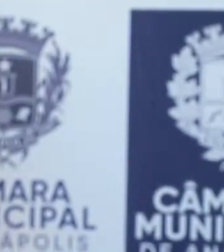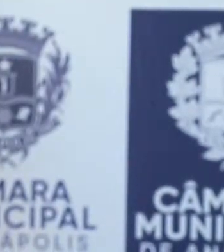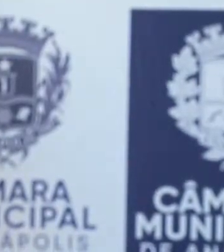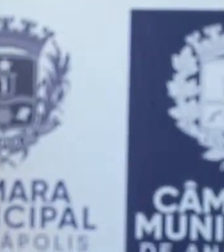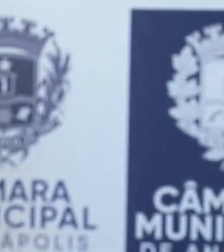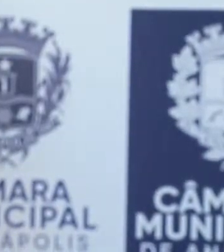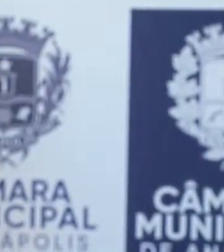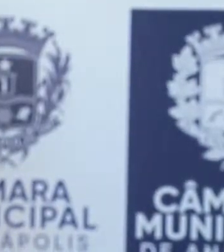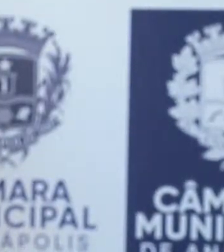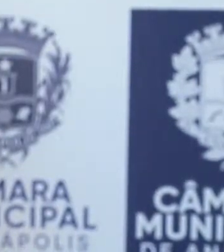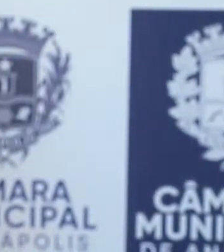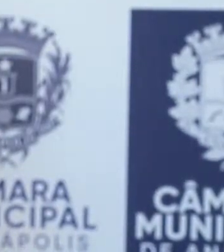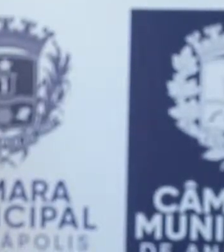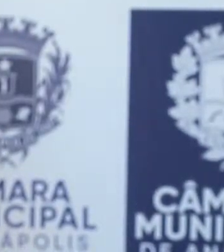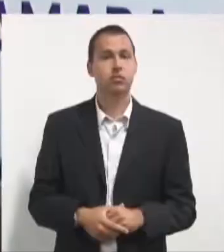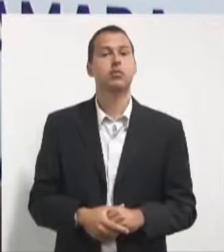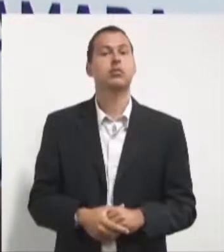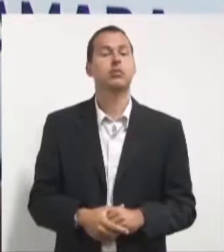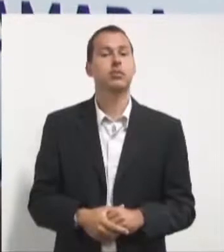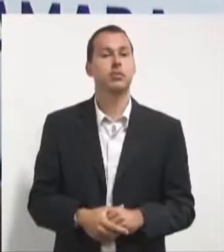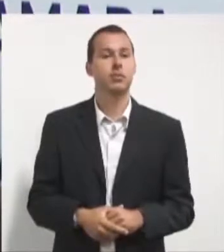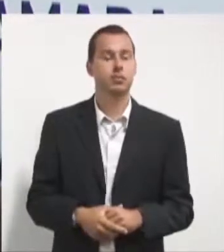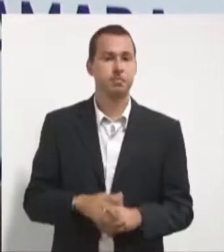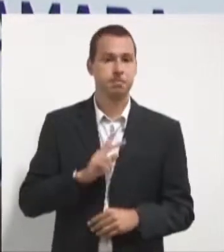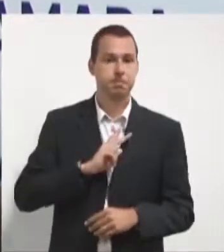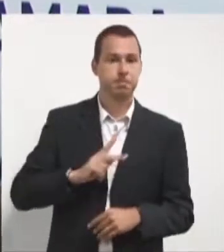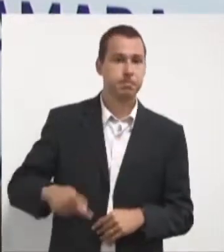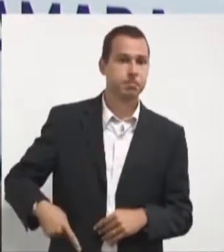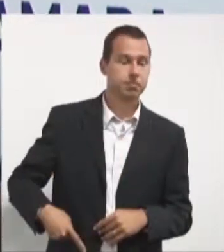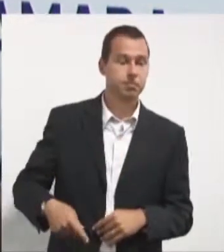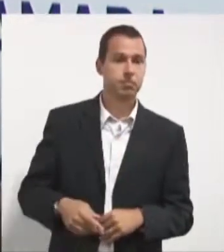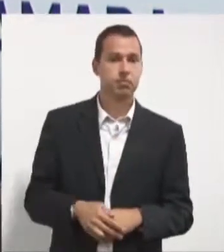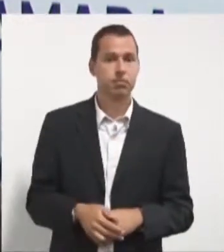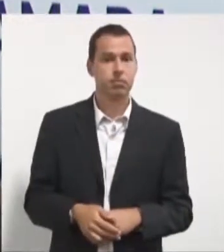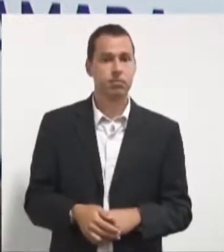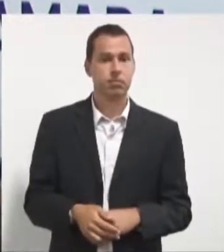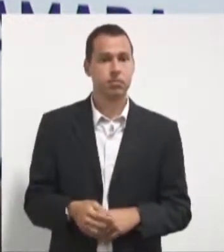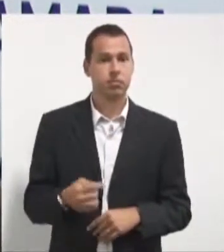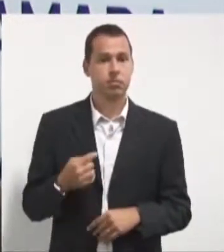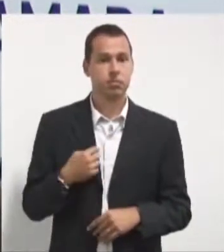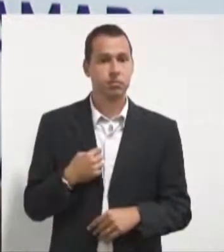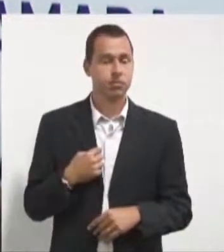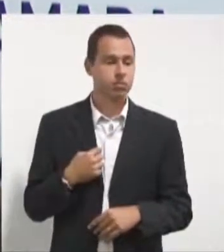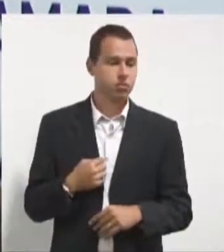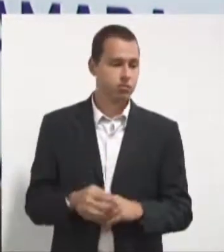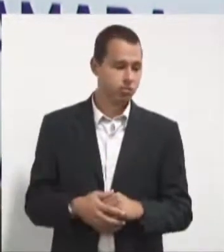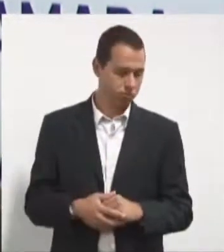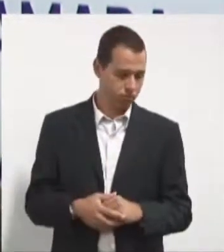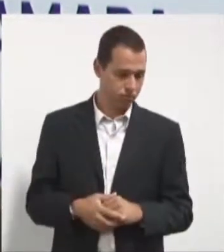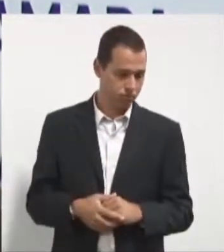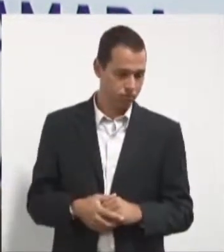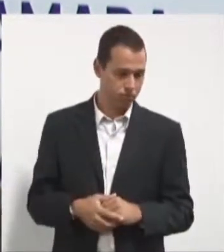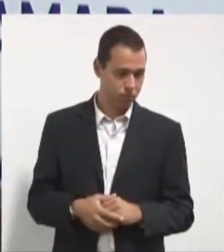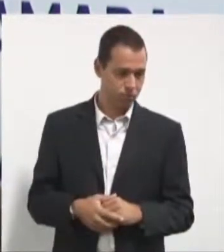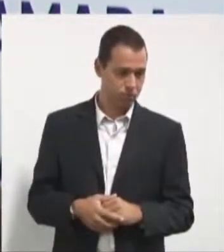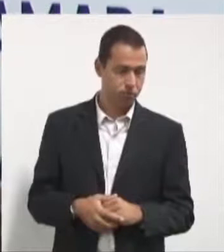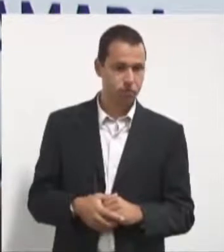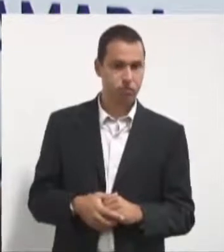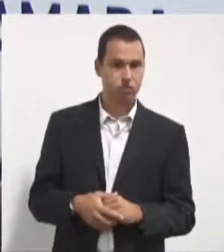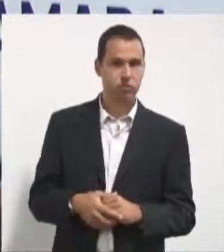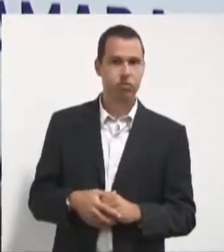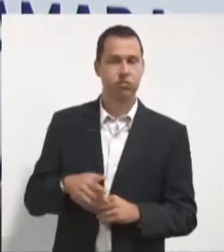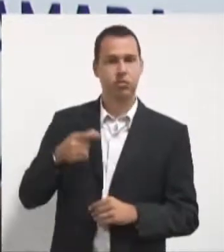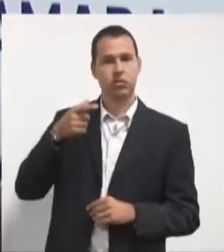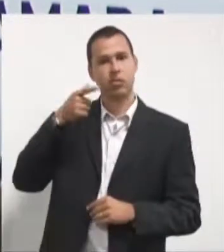instalação em anápolis presidente e fg anápolis completou nove anos